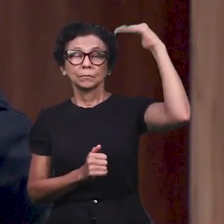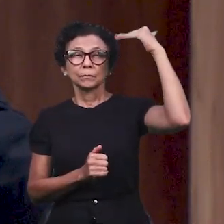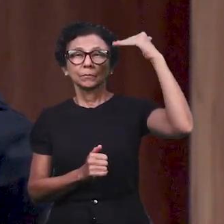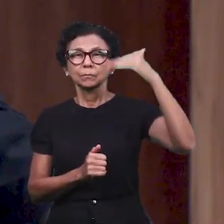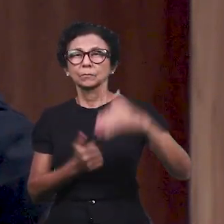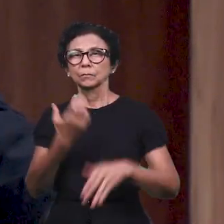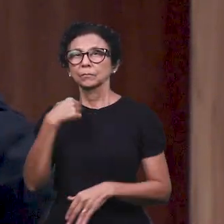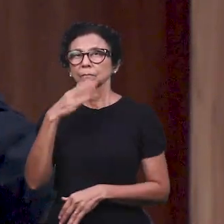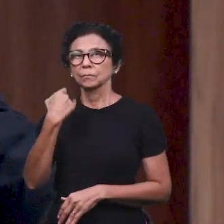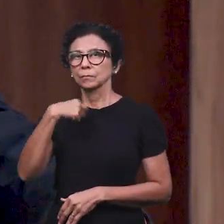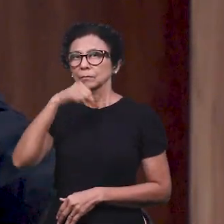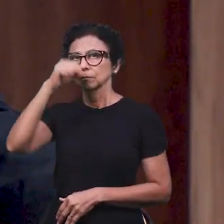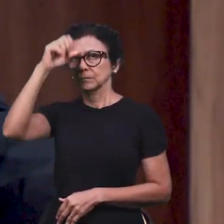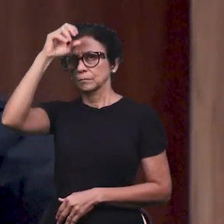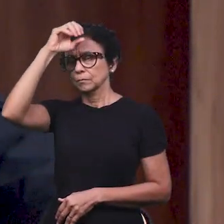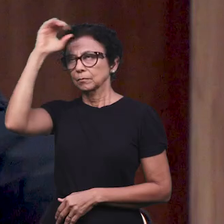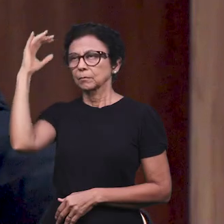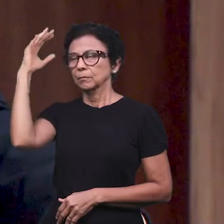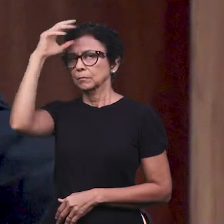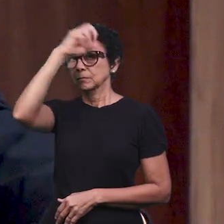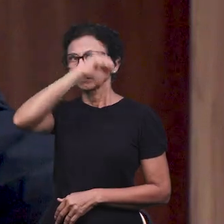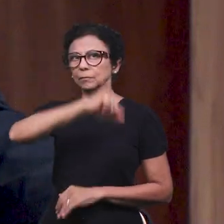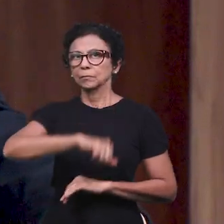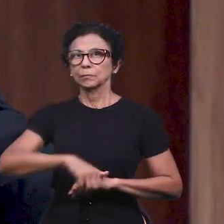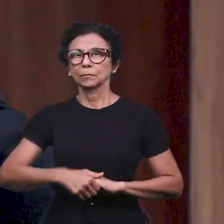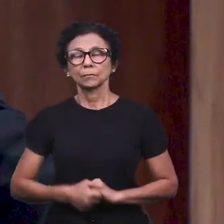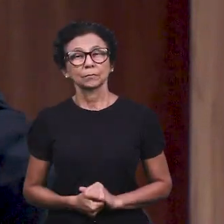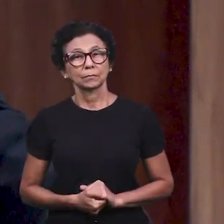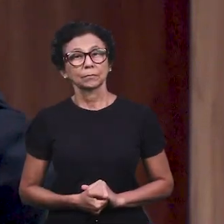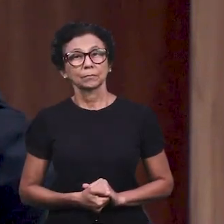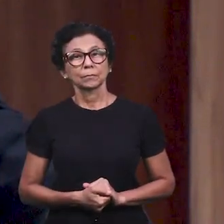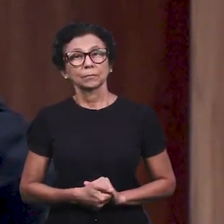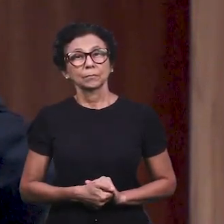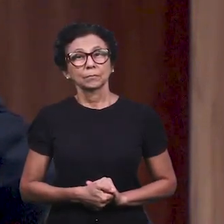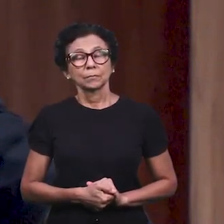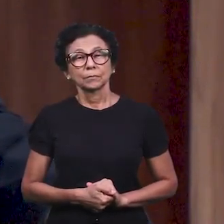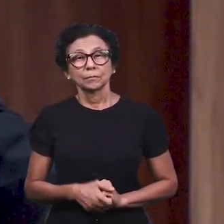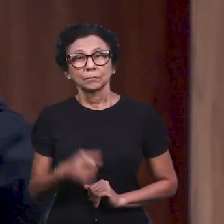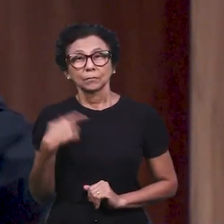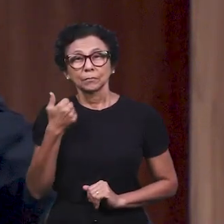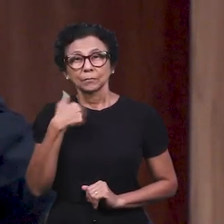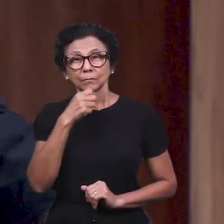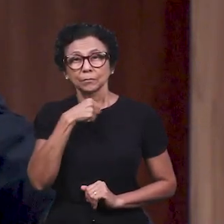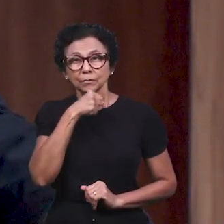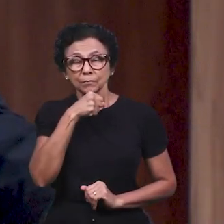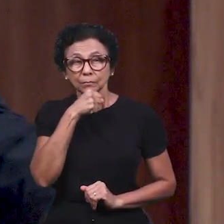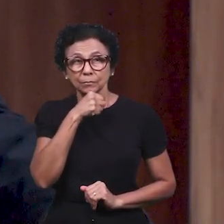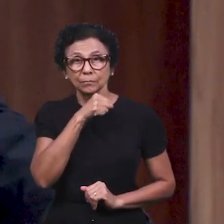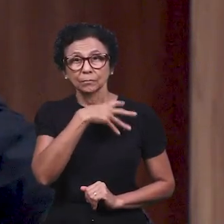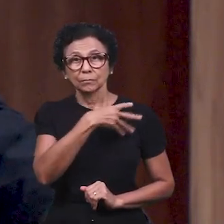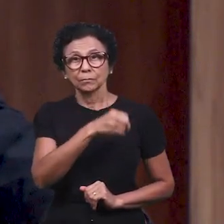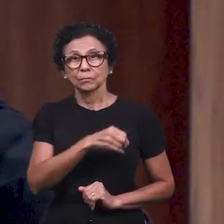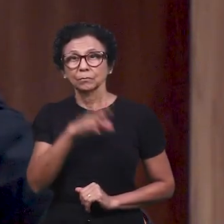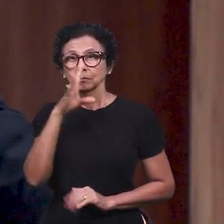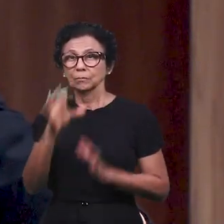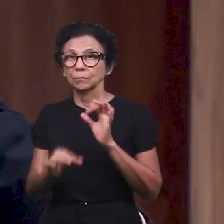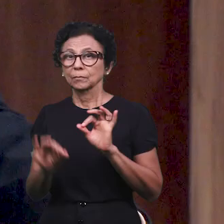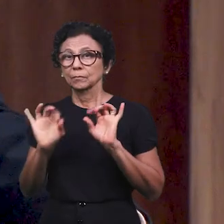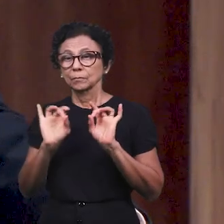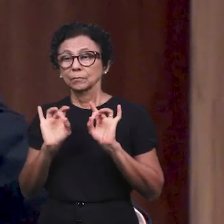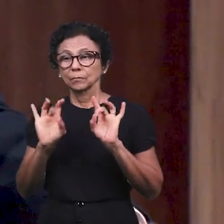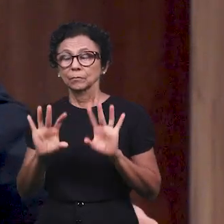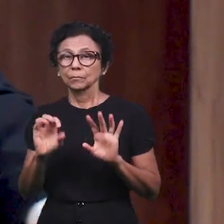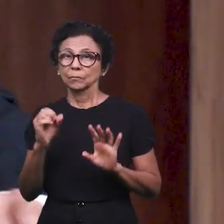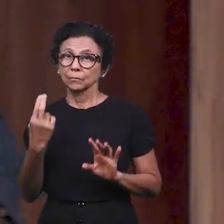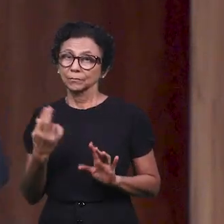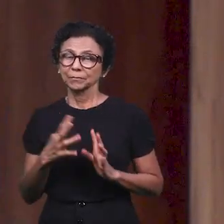compreendem os seus pais. E na velhice, vão cuidar ou abandonar seus pais. Que Deus te abençoe, que Deus abençoe